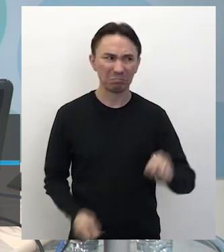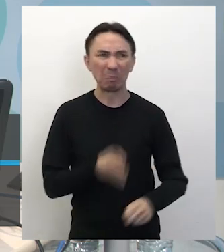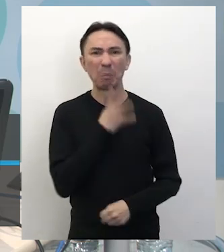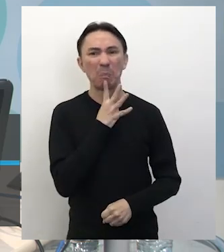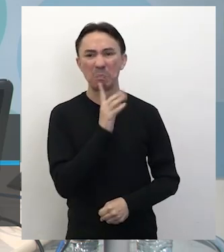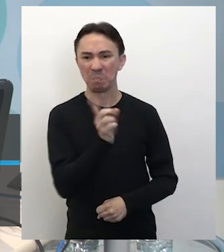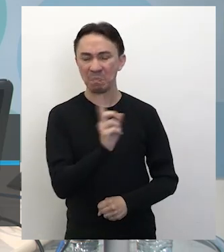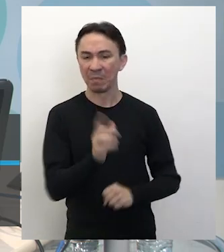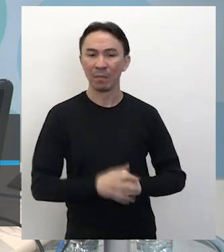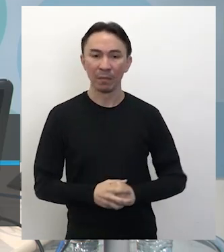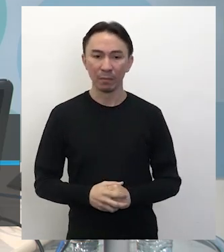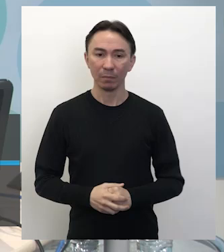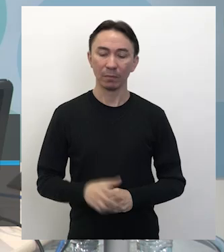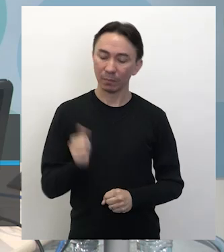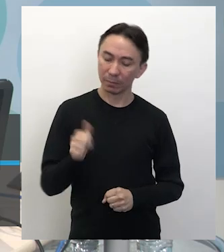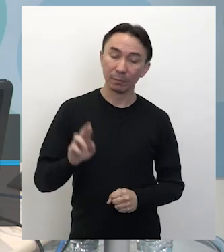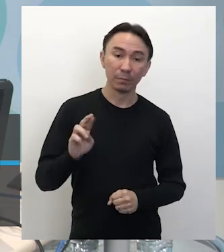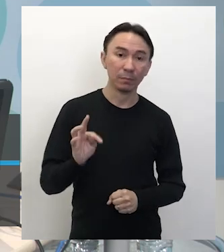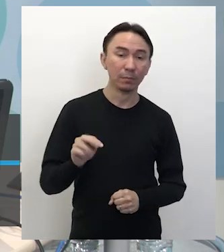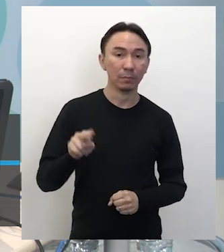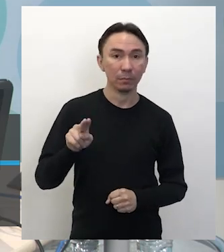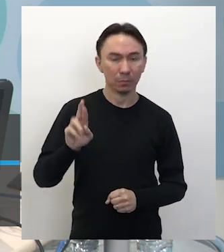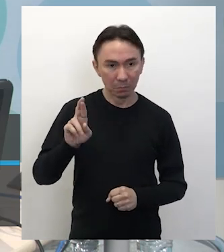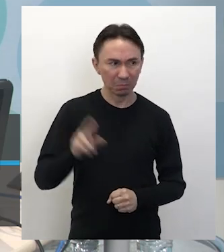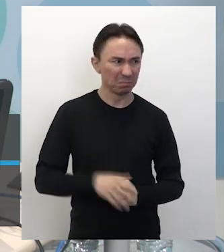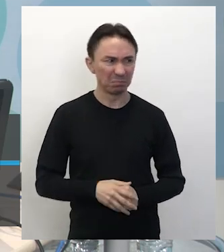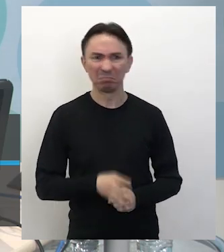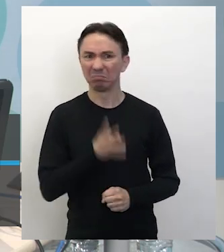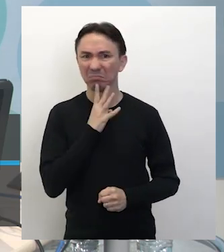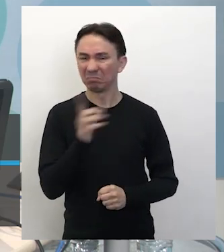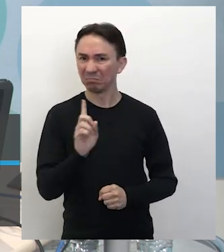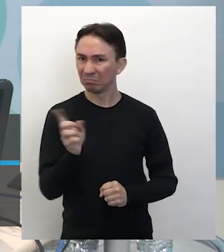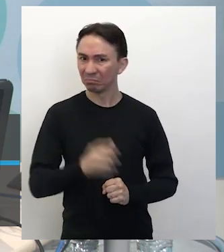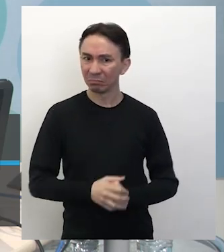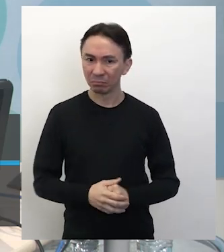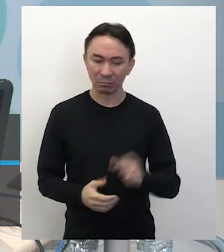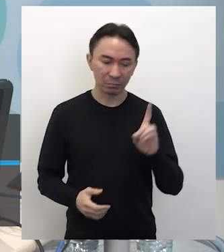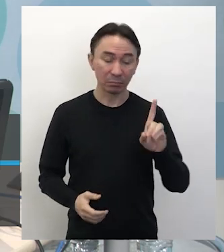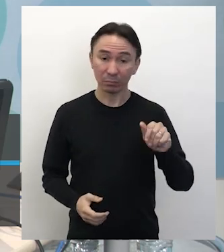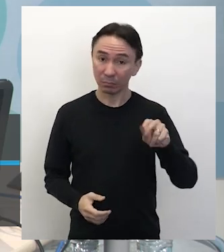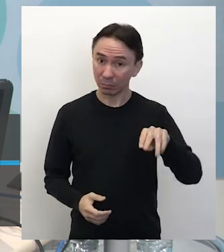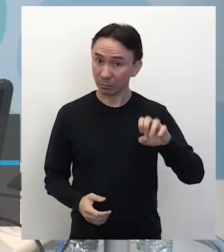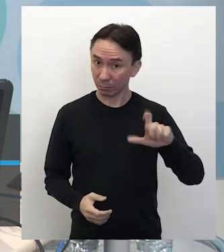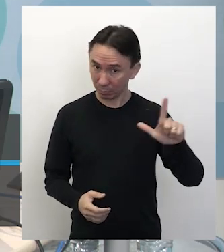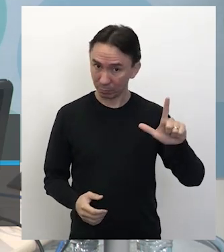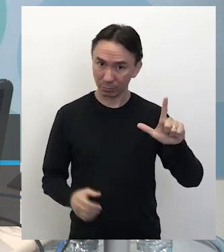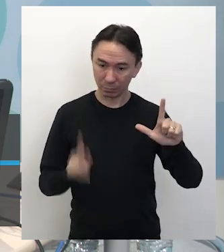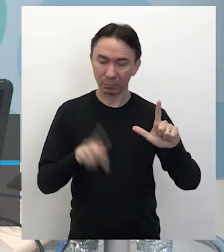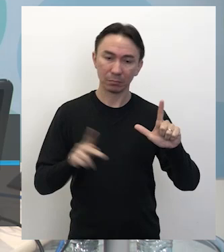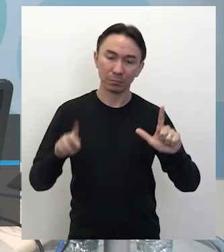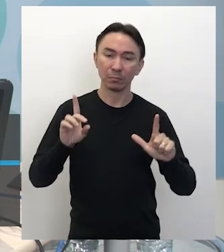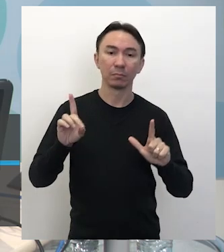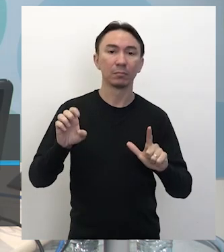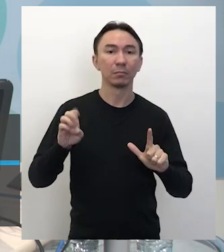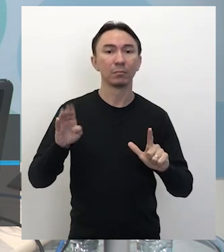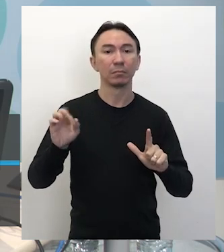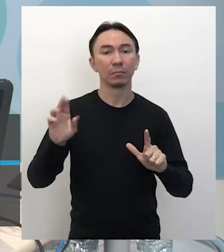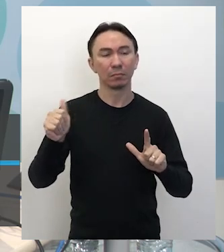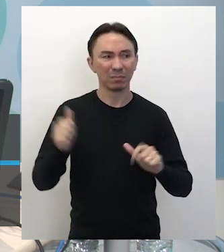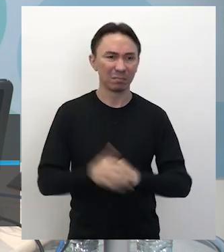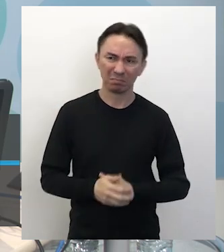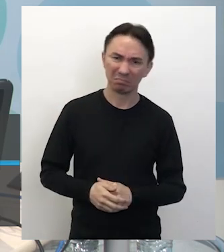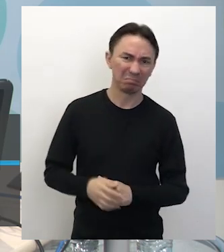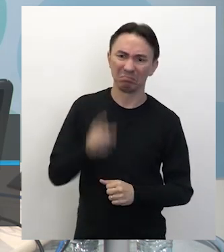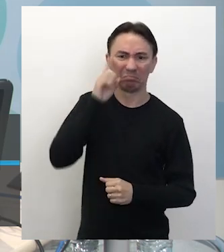O Arthur, do Pro Rafael, também não. O Daniel, da Pro Débora, eu não sei.